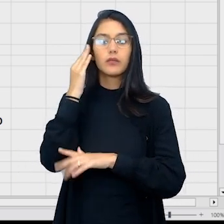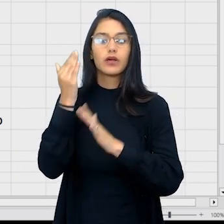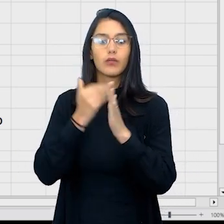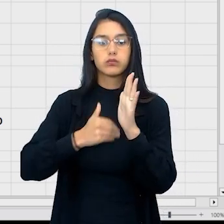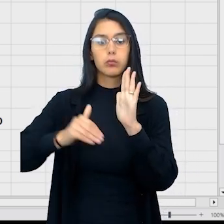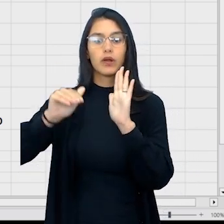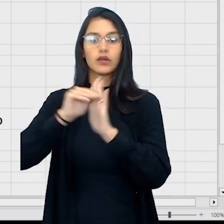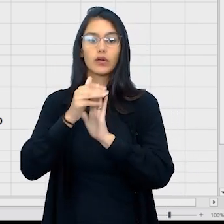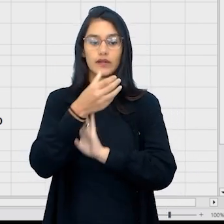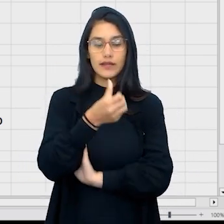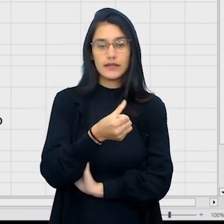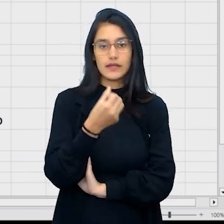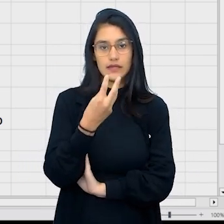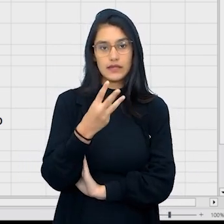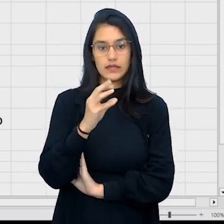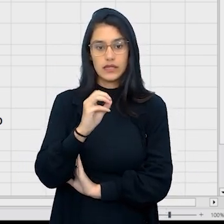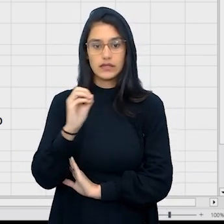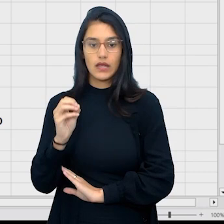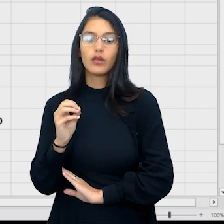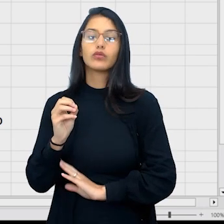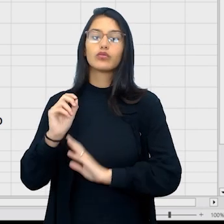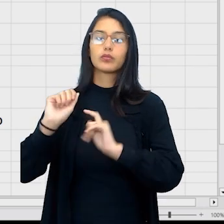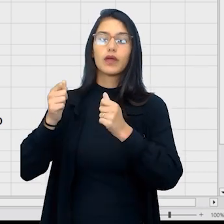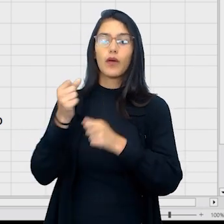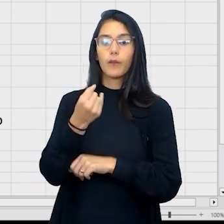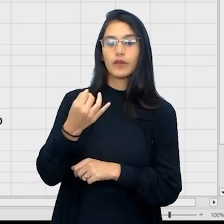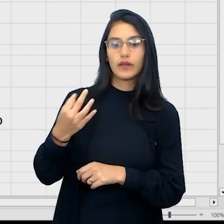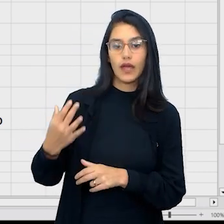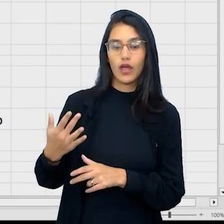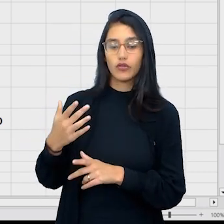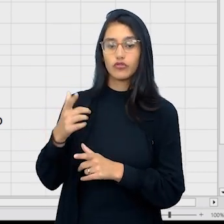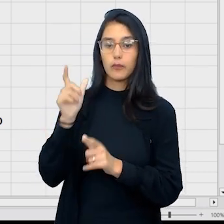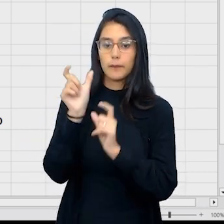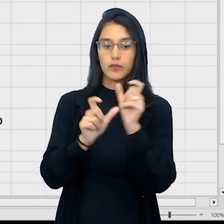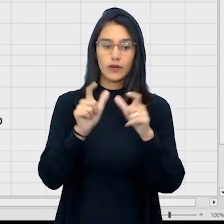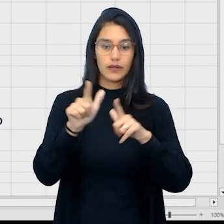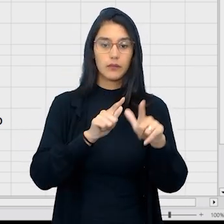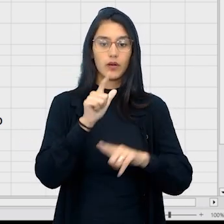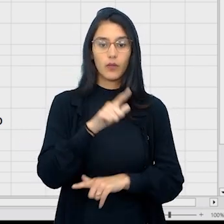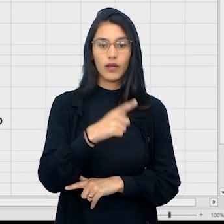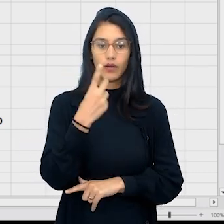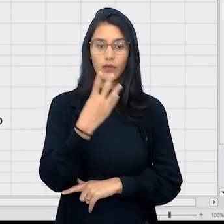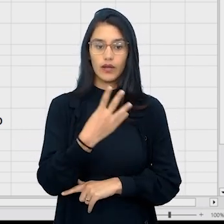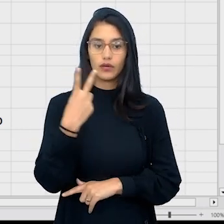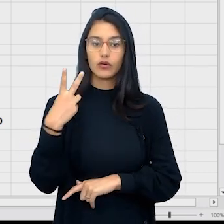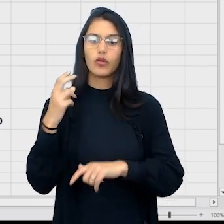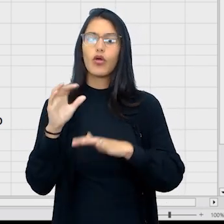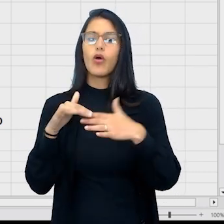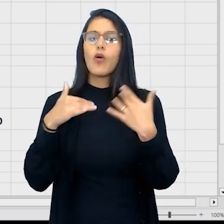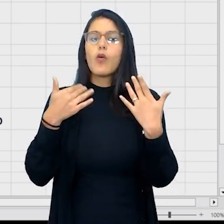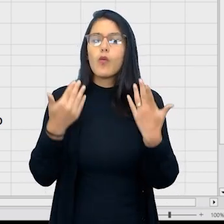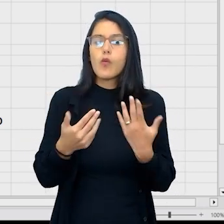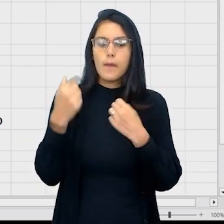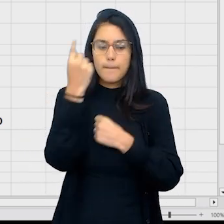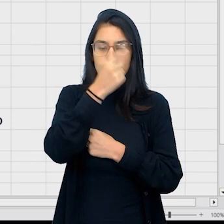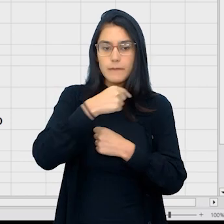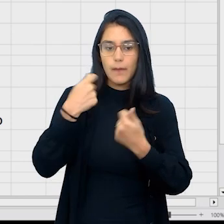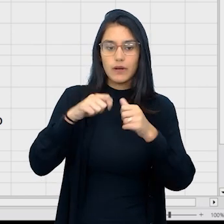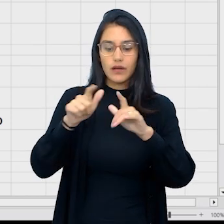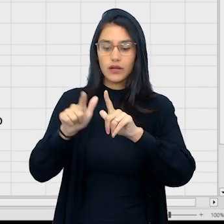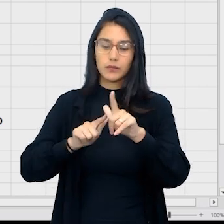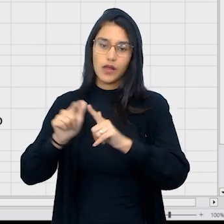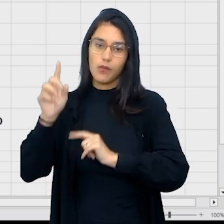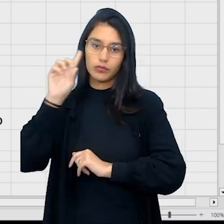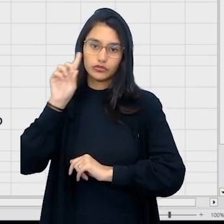aumentou para 6.300 bombons e a quantidade de funcionários para 42, quantas horas devo trabalhar por